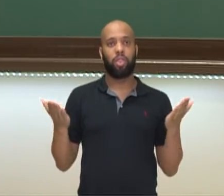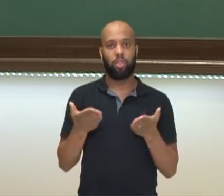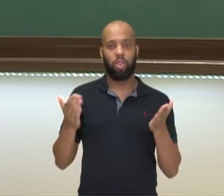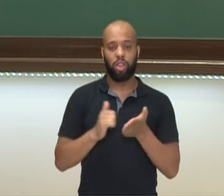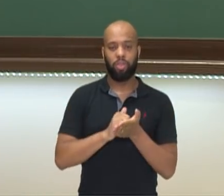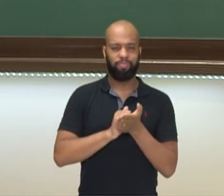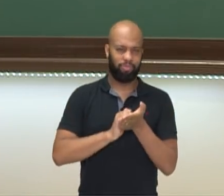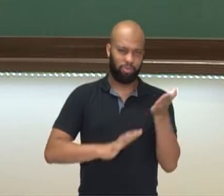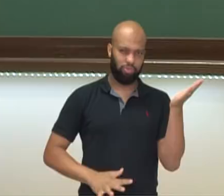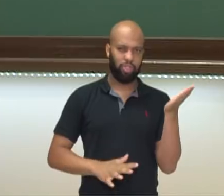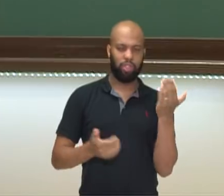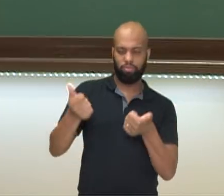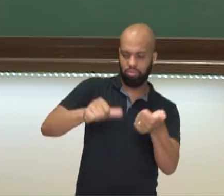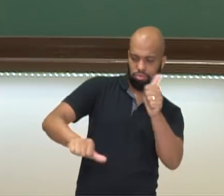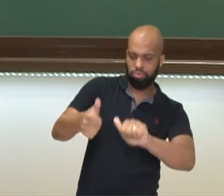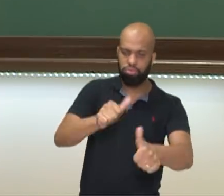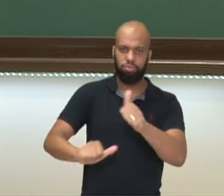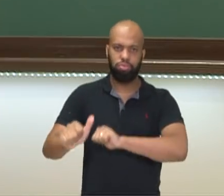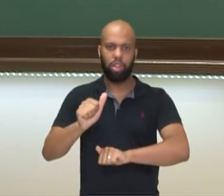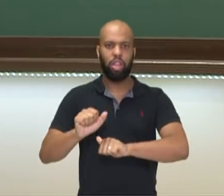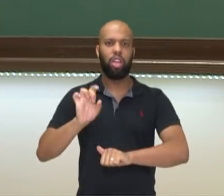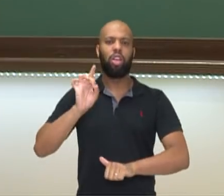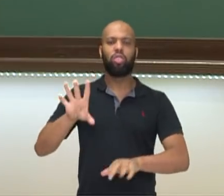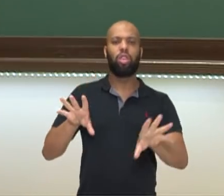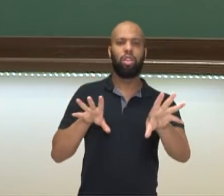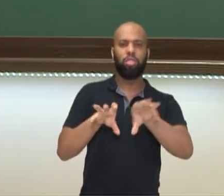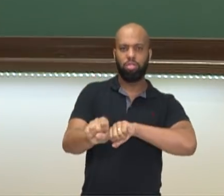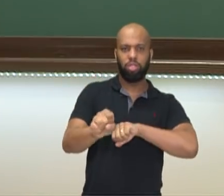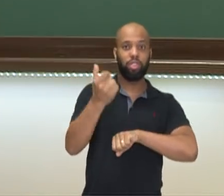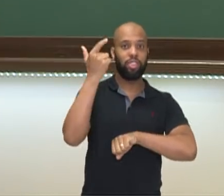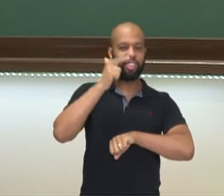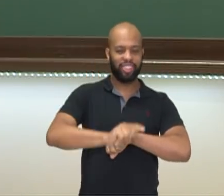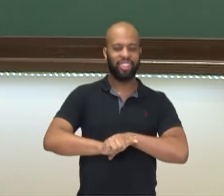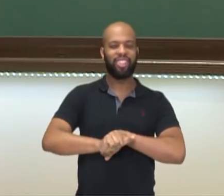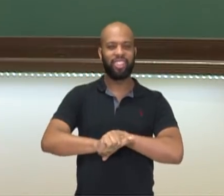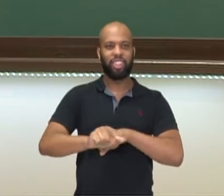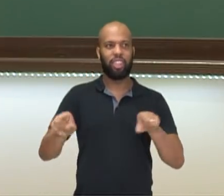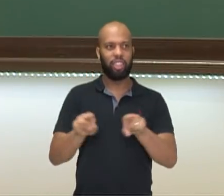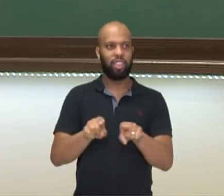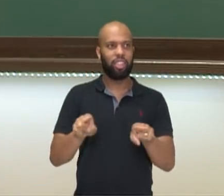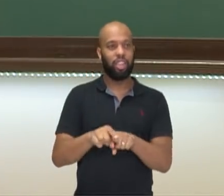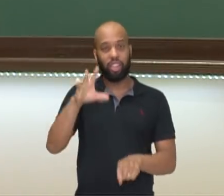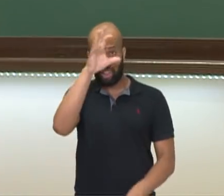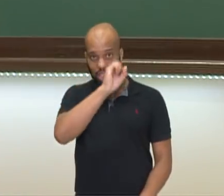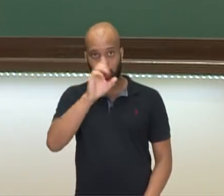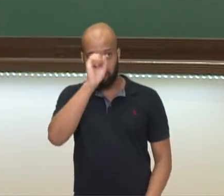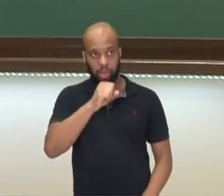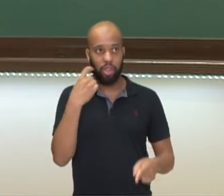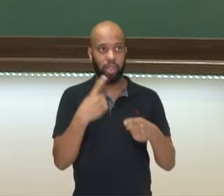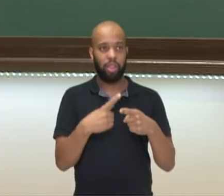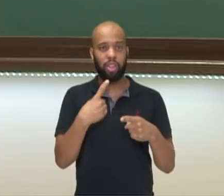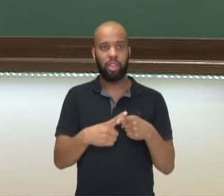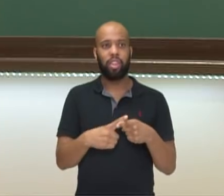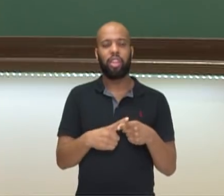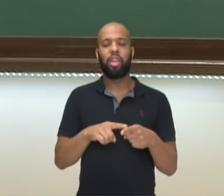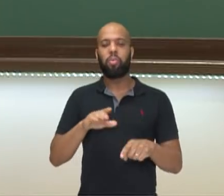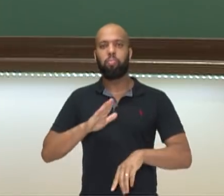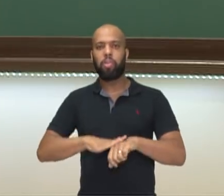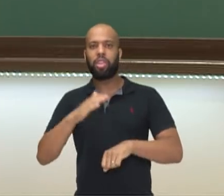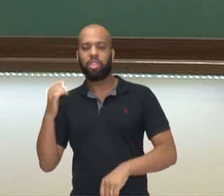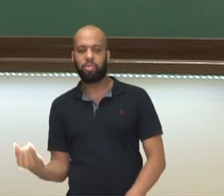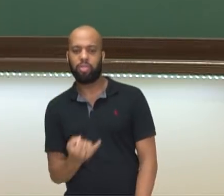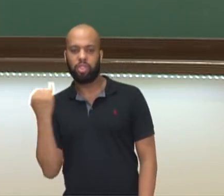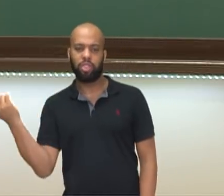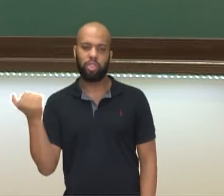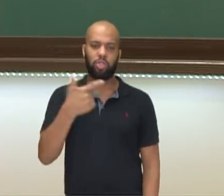atividade avaliativa, a avaliação, ela é formativa, ou seja, serve também para você aprender. Afinal de contas, mais importante